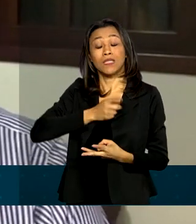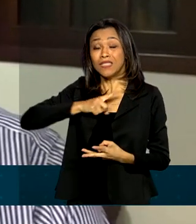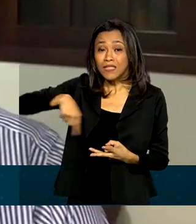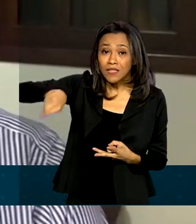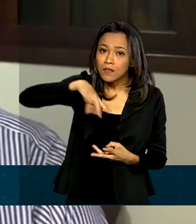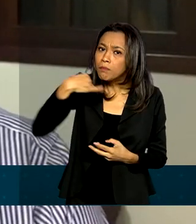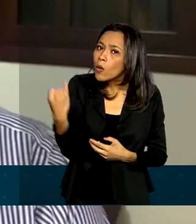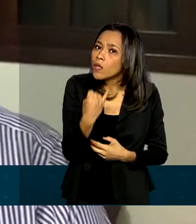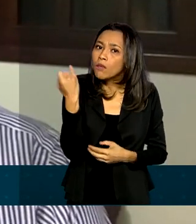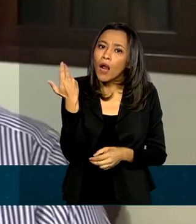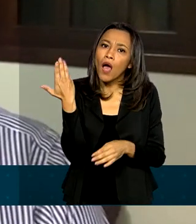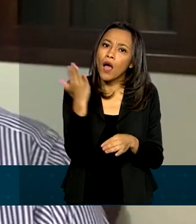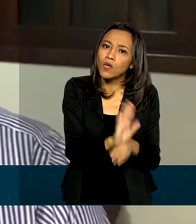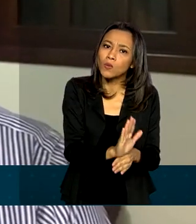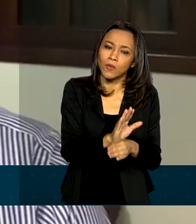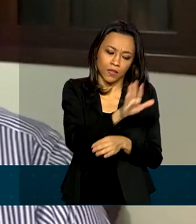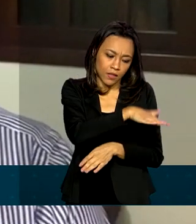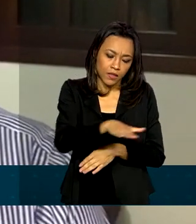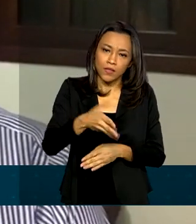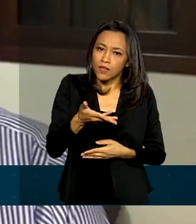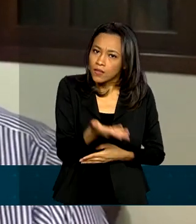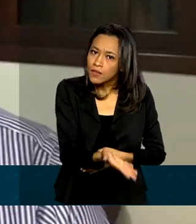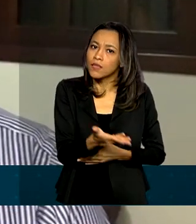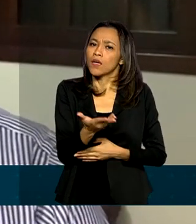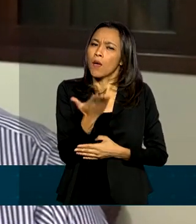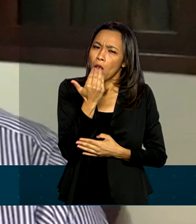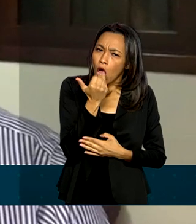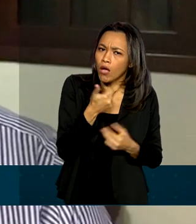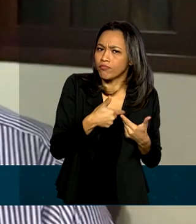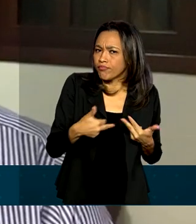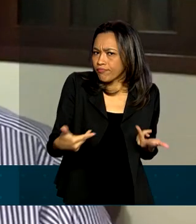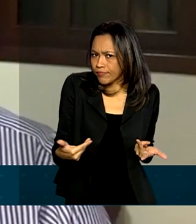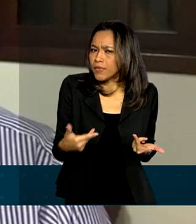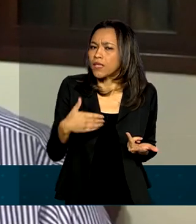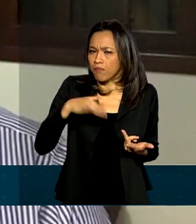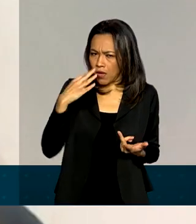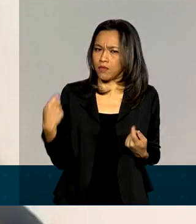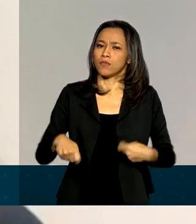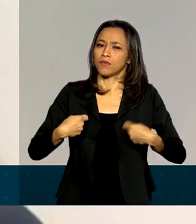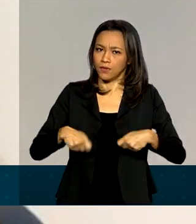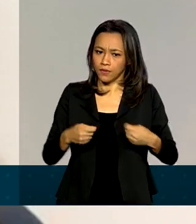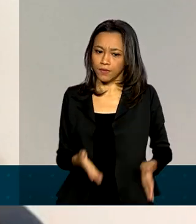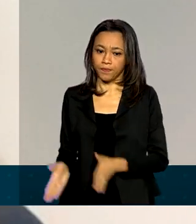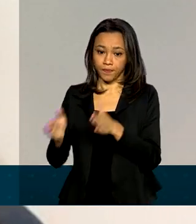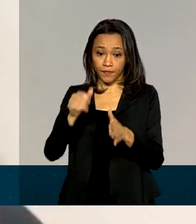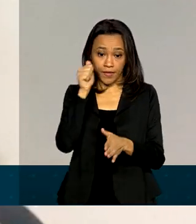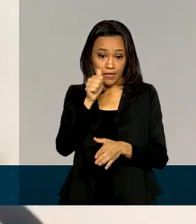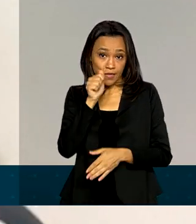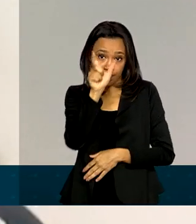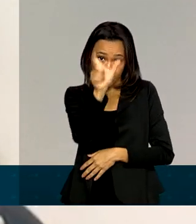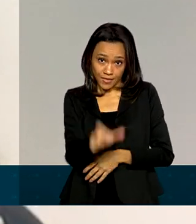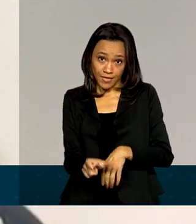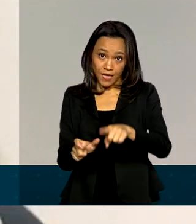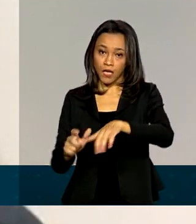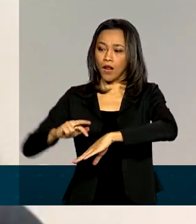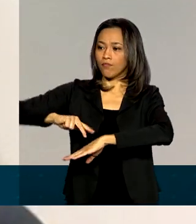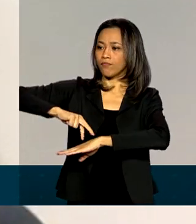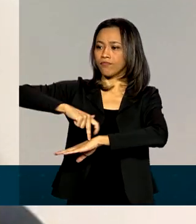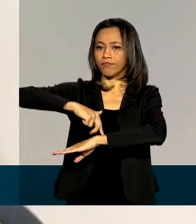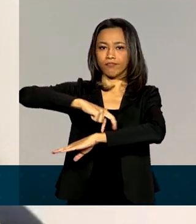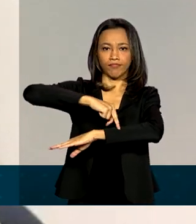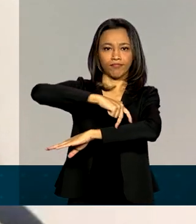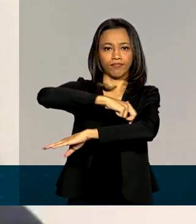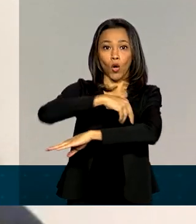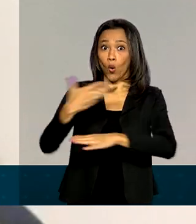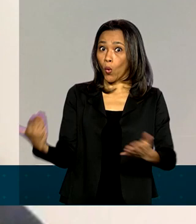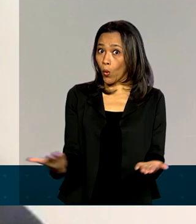de condição de saúde, melhora de nutrição, é o que nós mais precisamos. A Bia, que é modelo, hoje